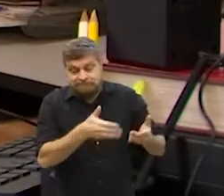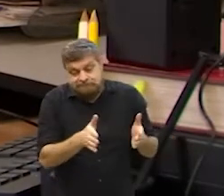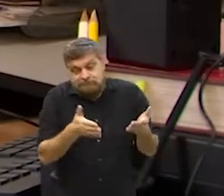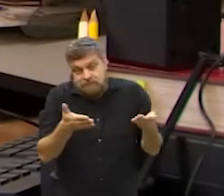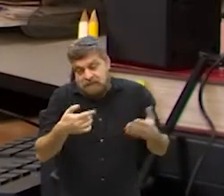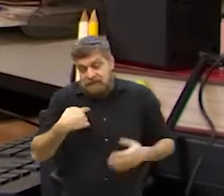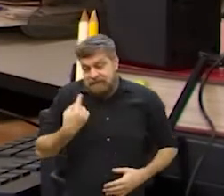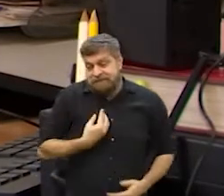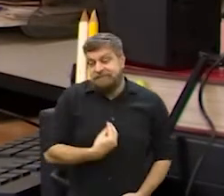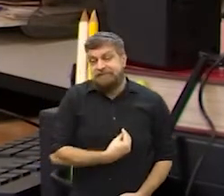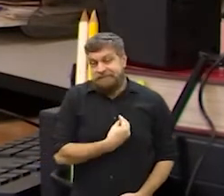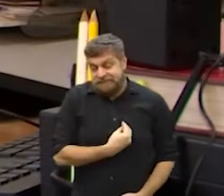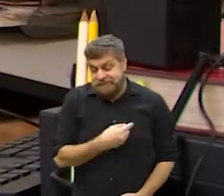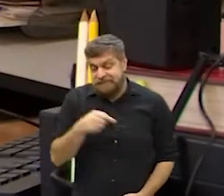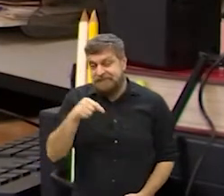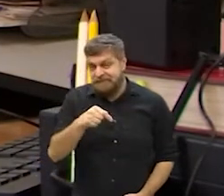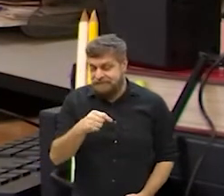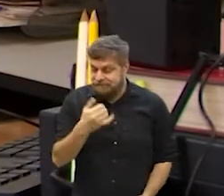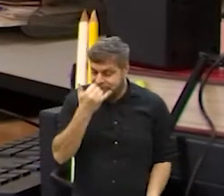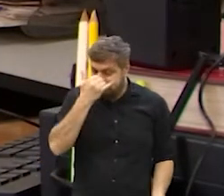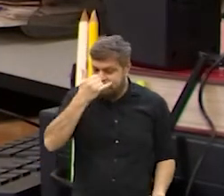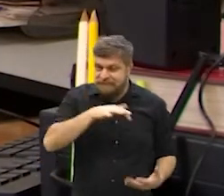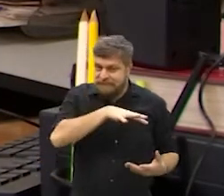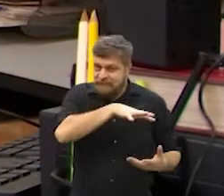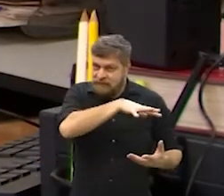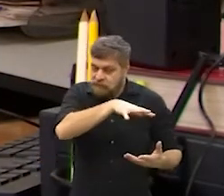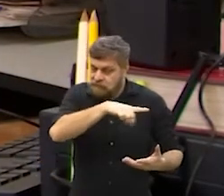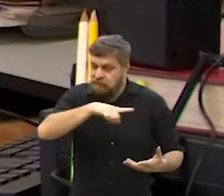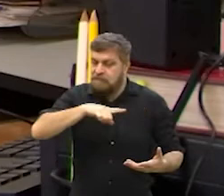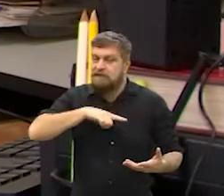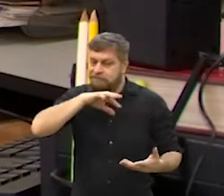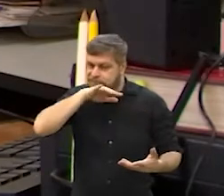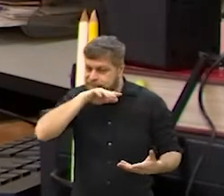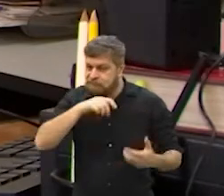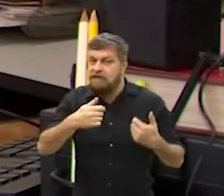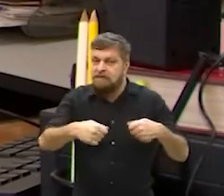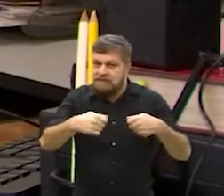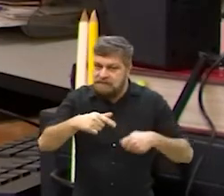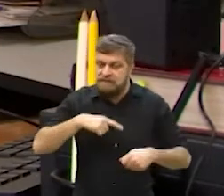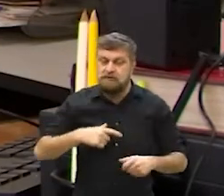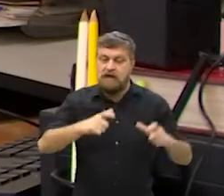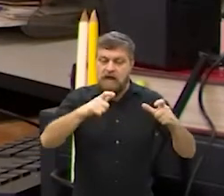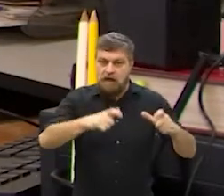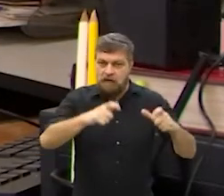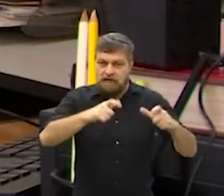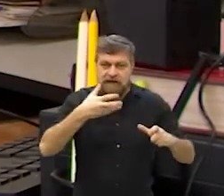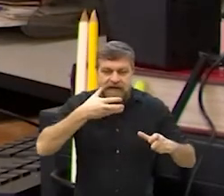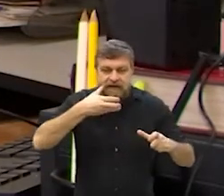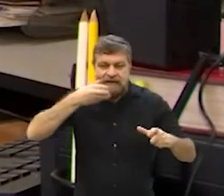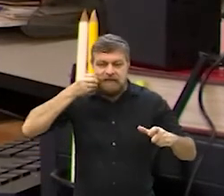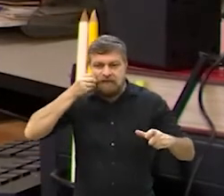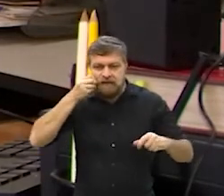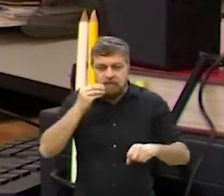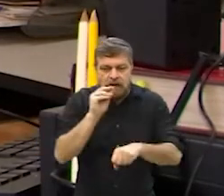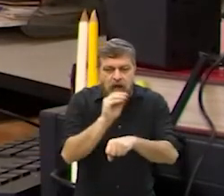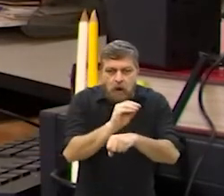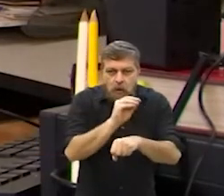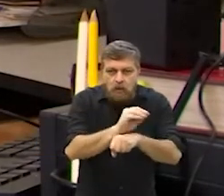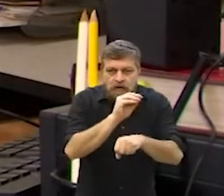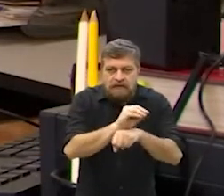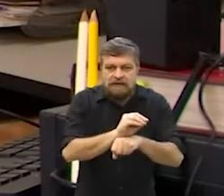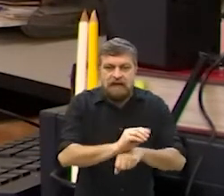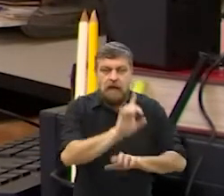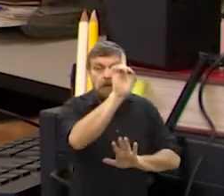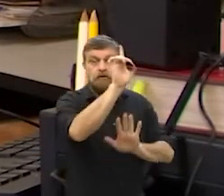é mais vivemos no mundo real aí no mundo real nós ainda precisamos de espaço como esses nós